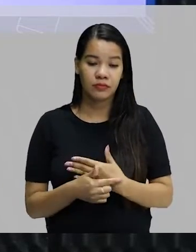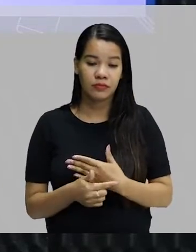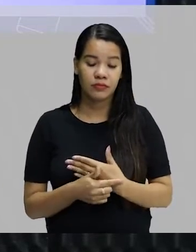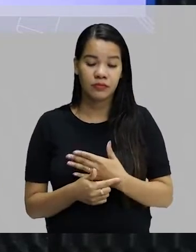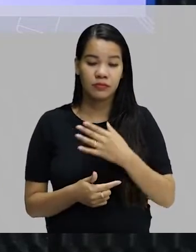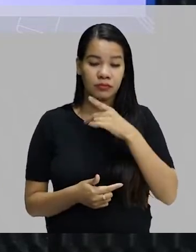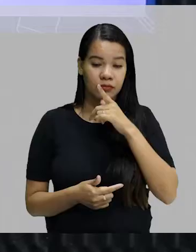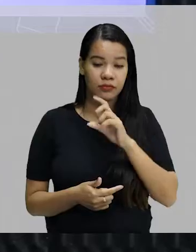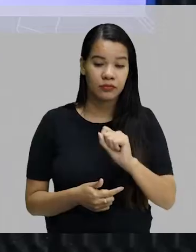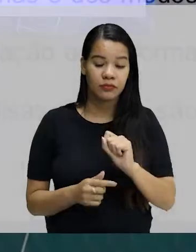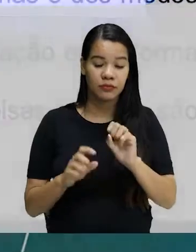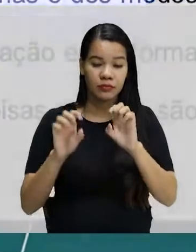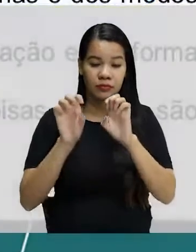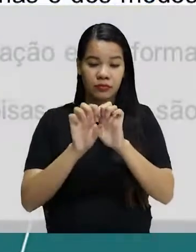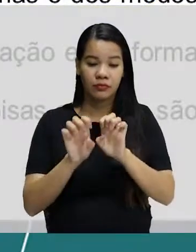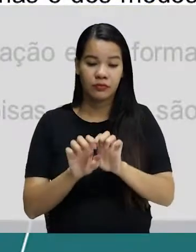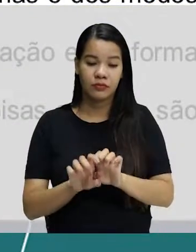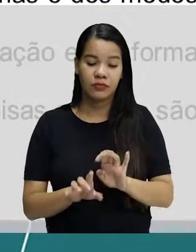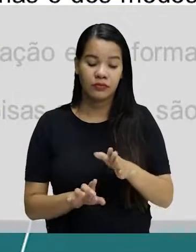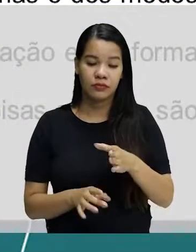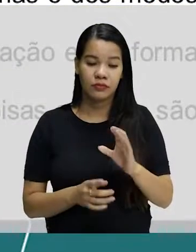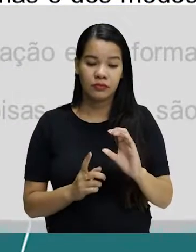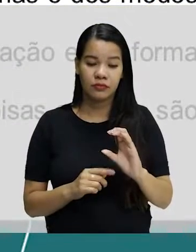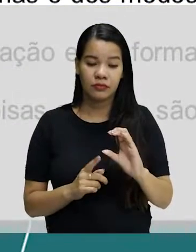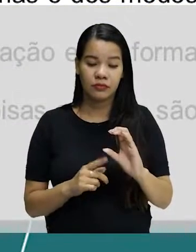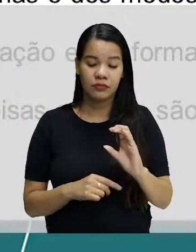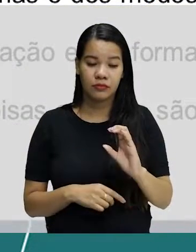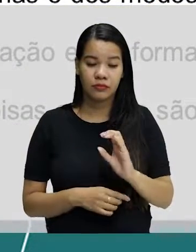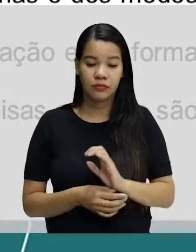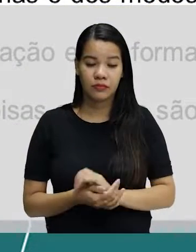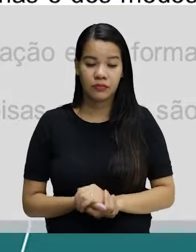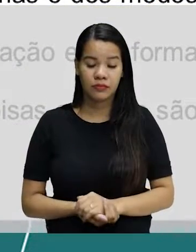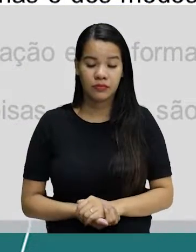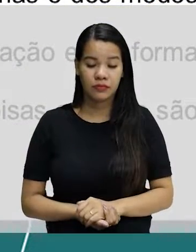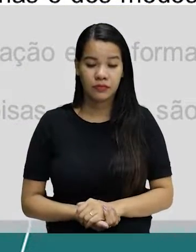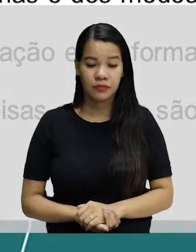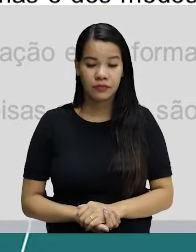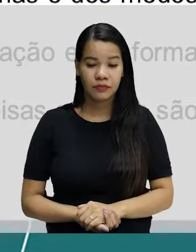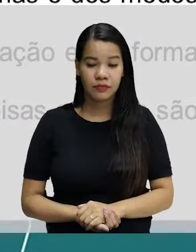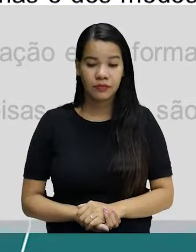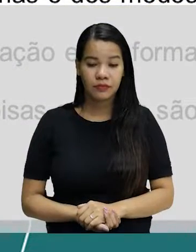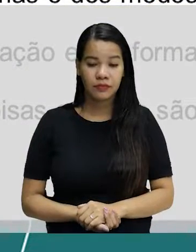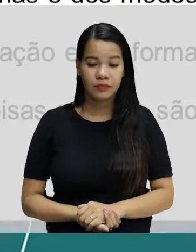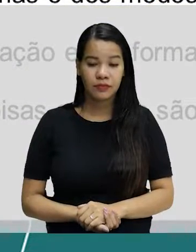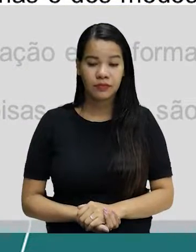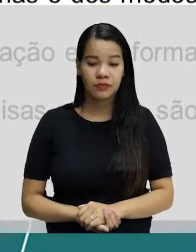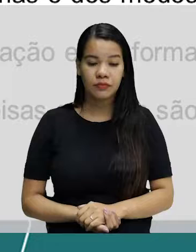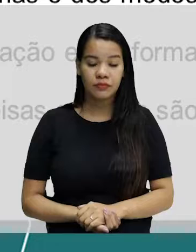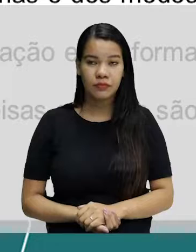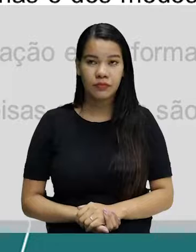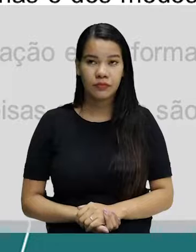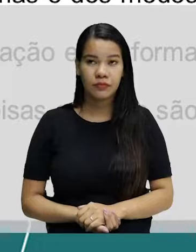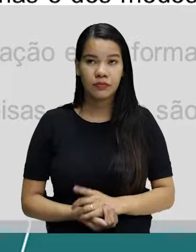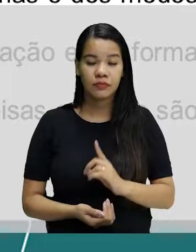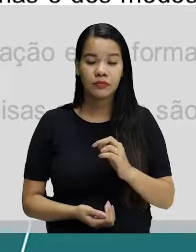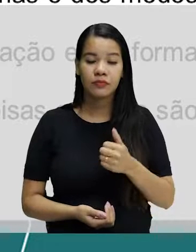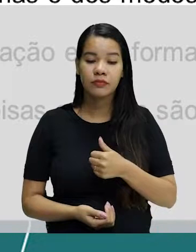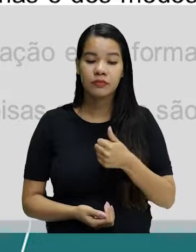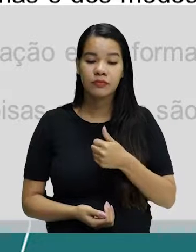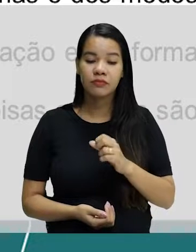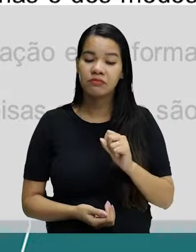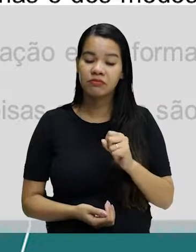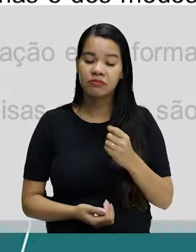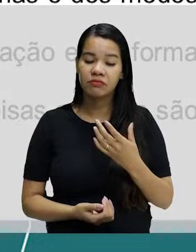da linguagem. Letra C é considerado o iniciador da corrente filosófica conhecida como filosofia analítica. Ele é um dos primeiros,